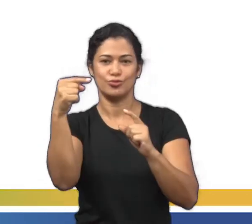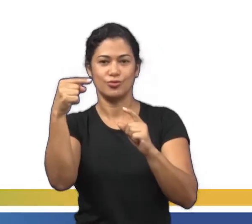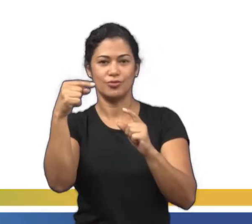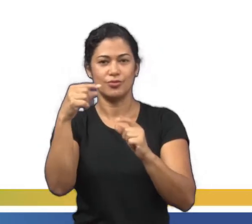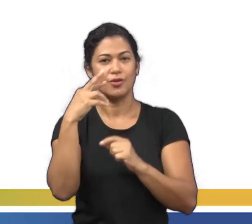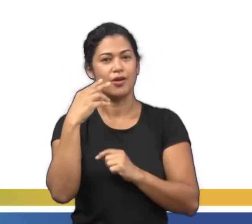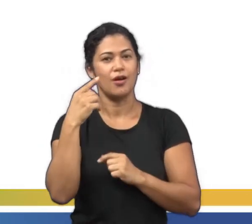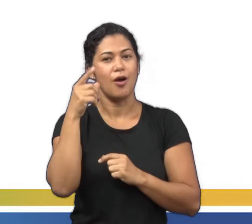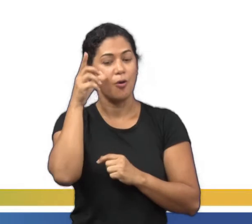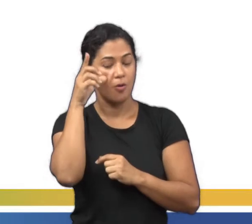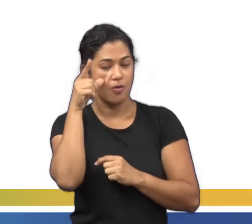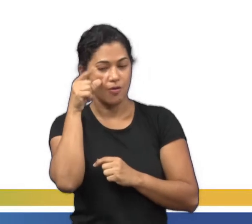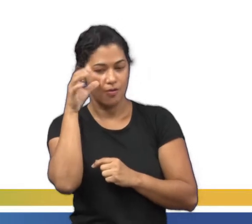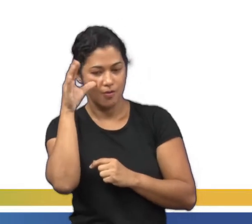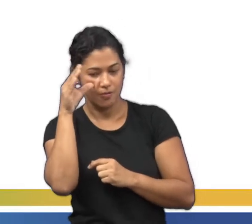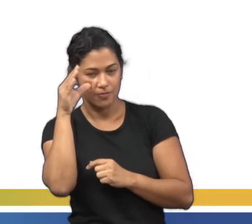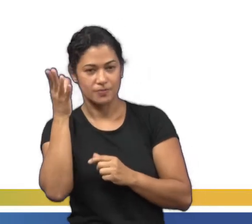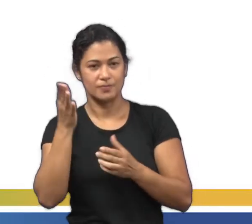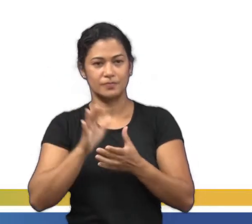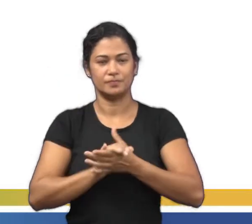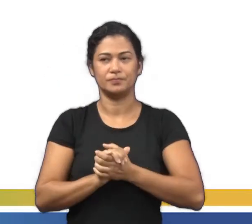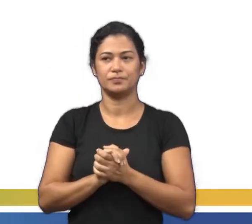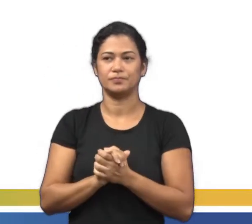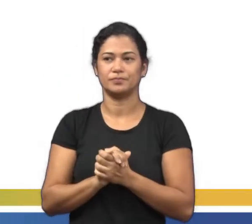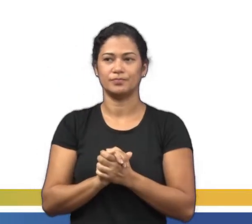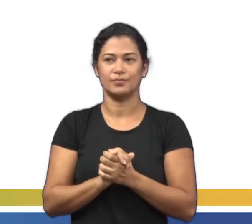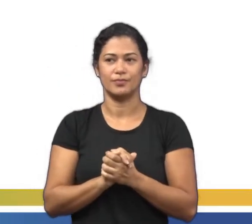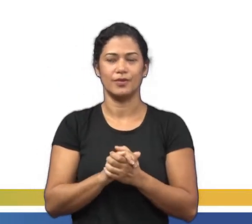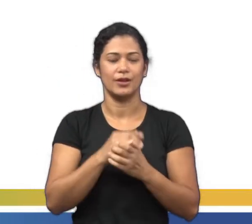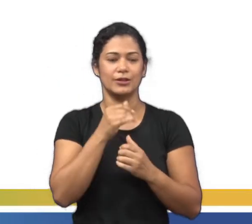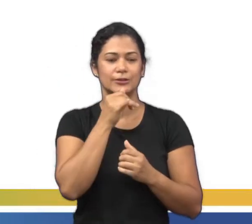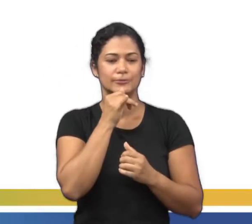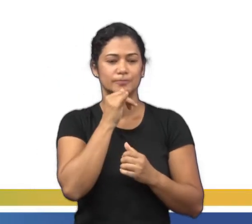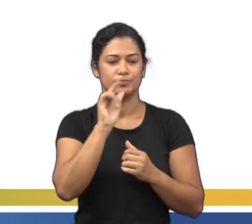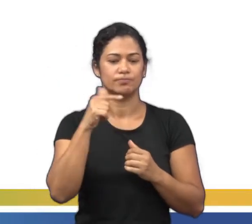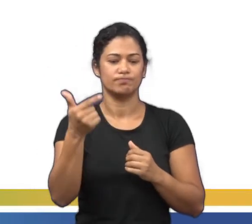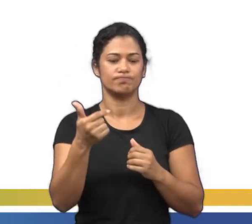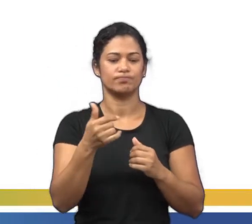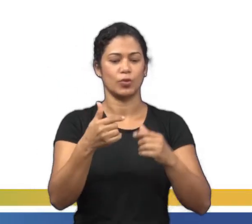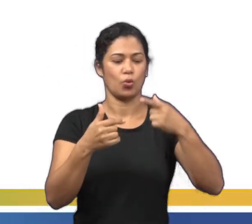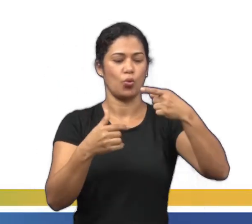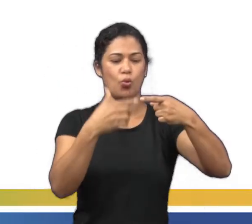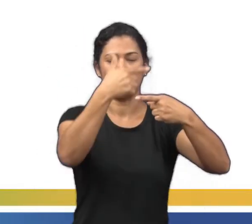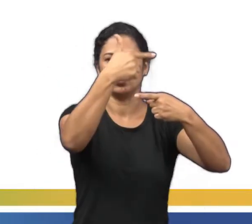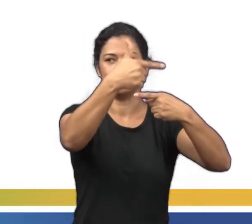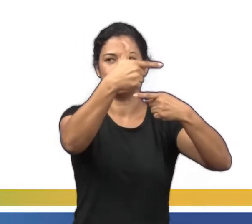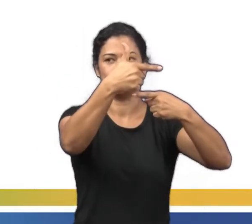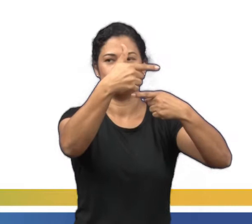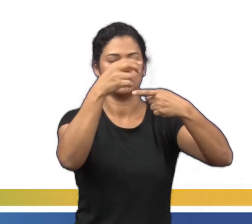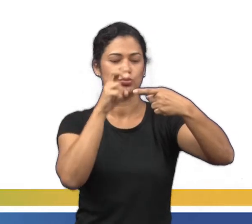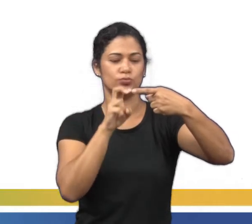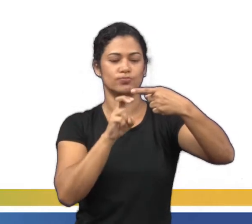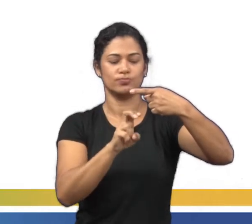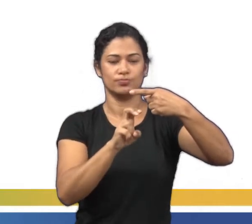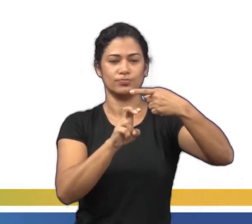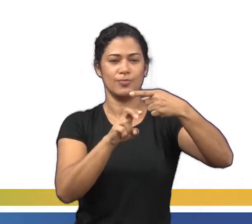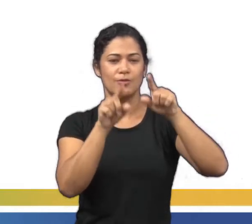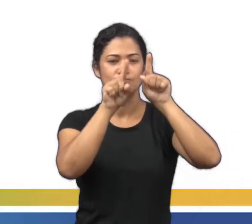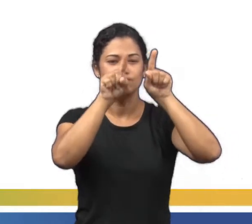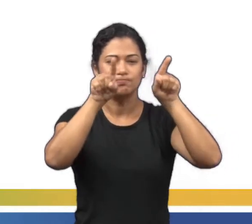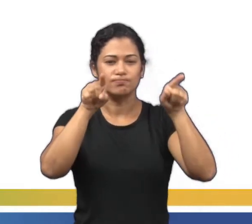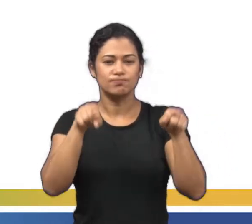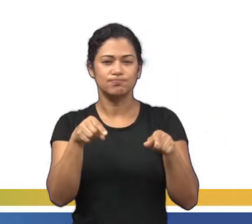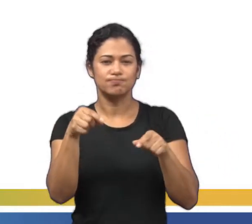elevado a menos 2. Para o 2 ficar positivo, inverte. Tá vendo que o 5 que estava ali embaixo foi para cima e o 2 foi para